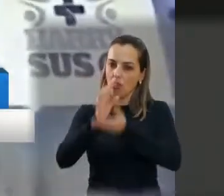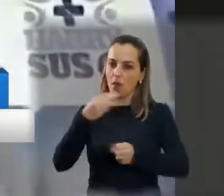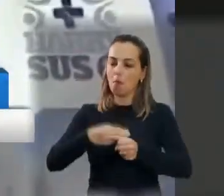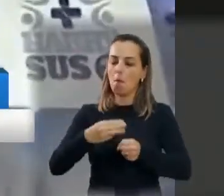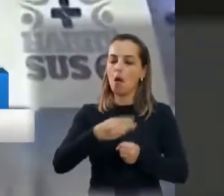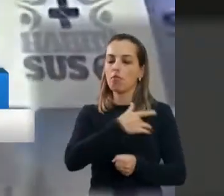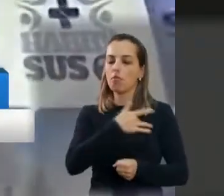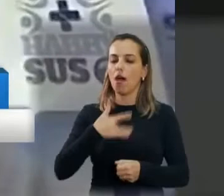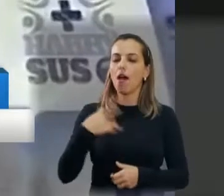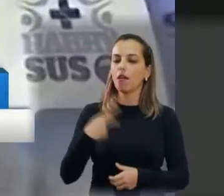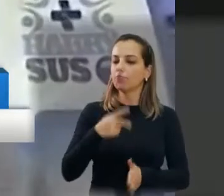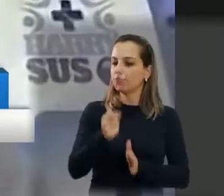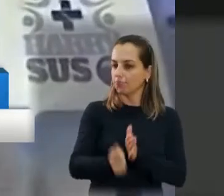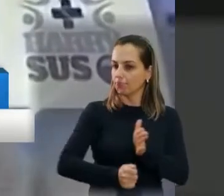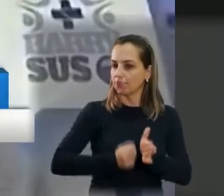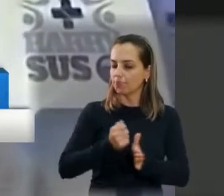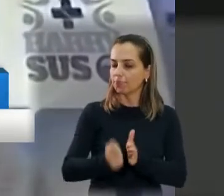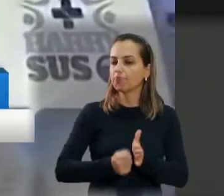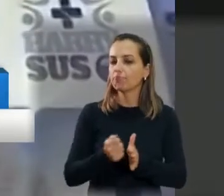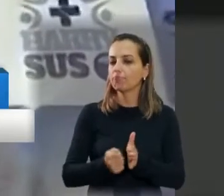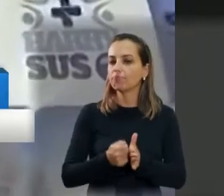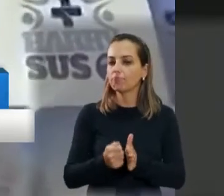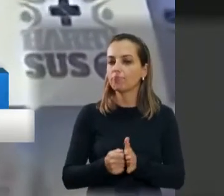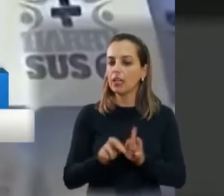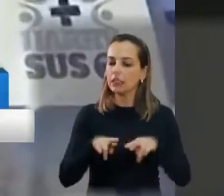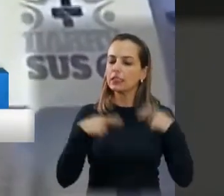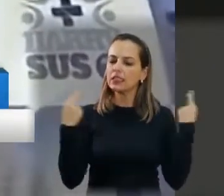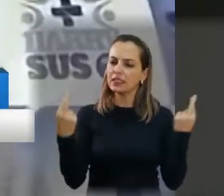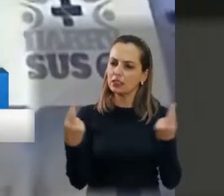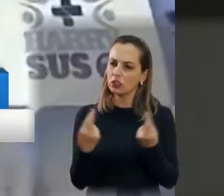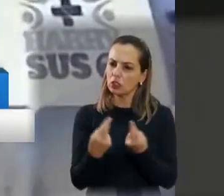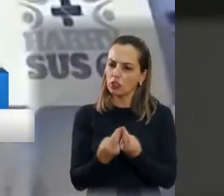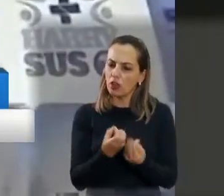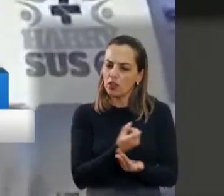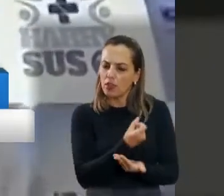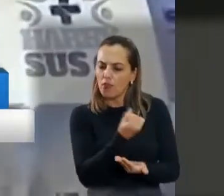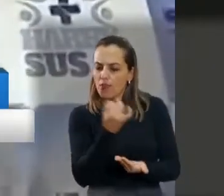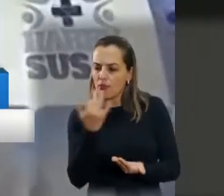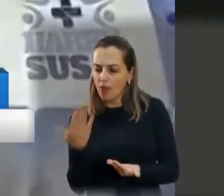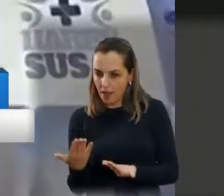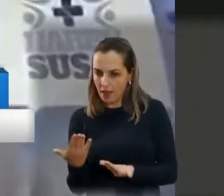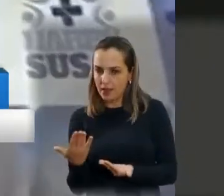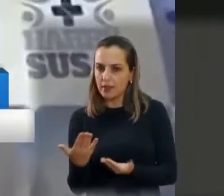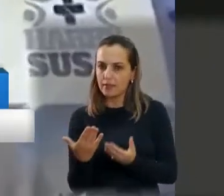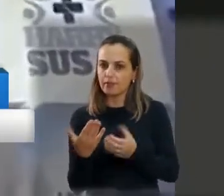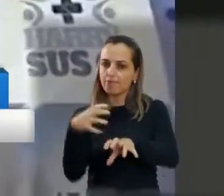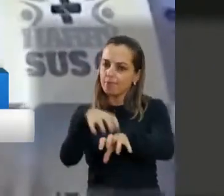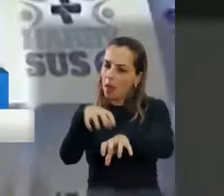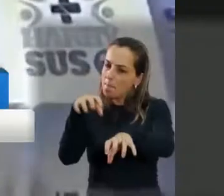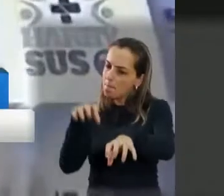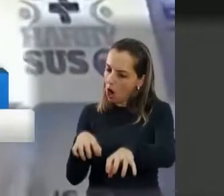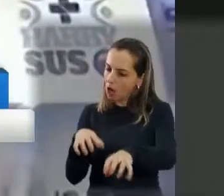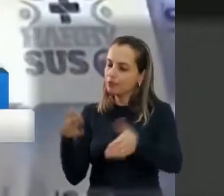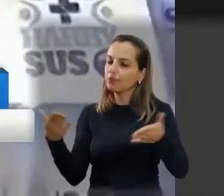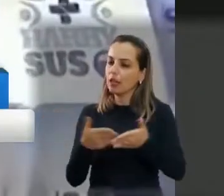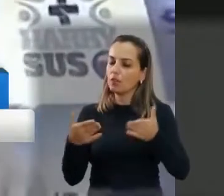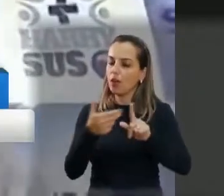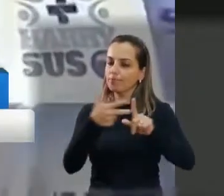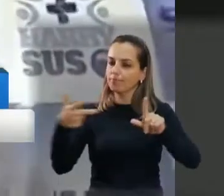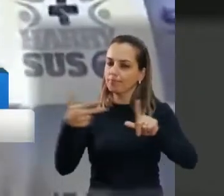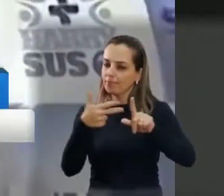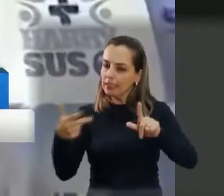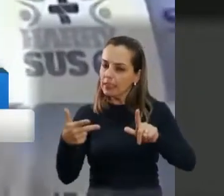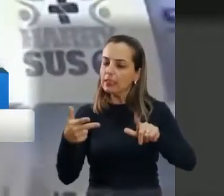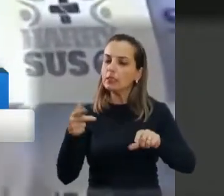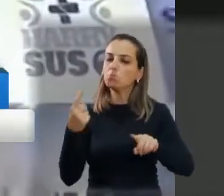Araraquara e várias reuniões são feitas online agora por conta da pandemia,